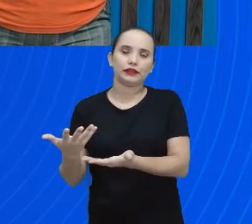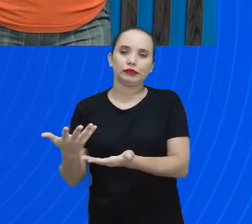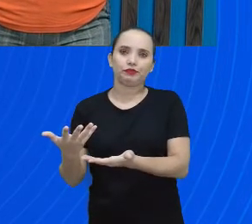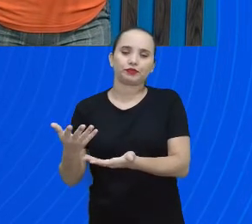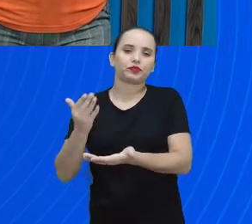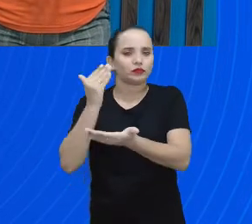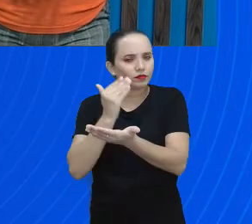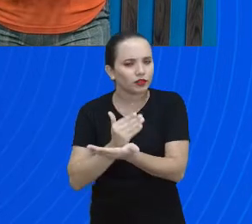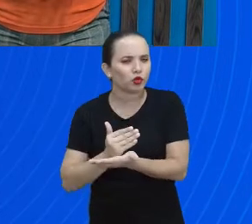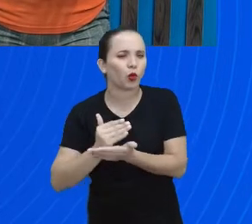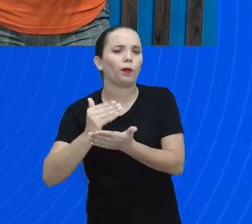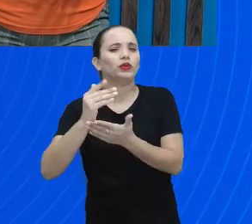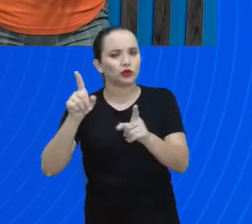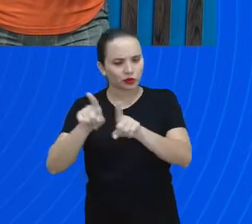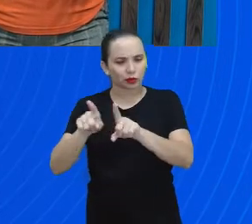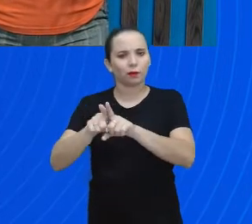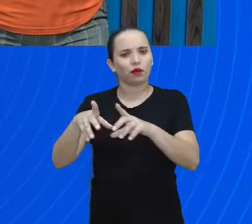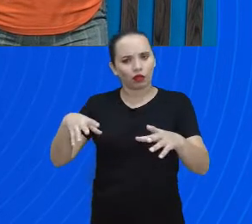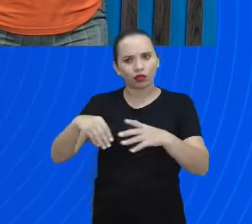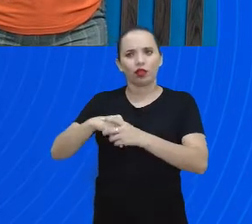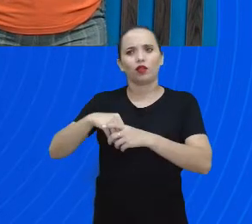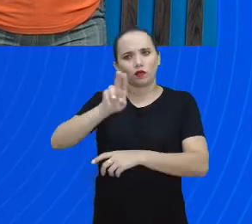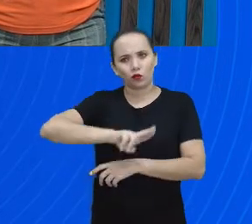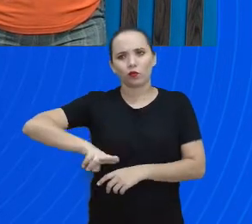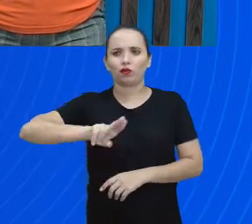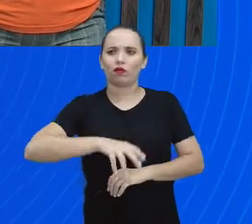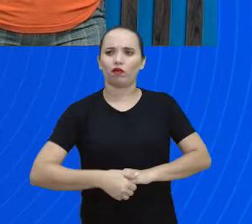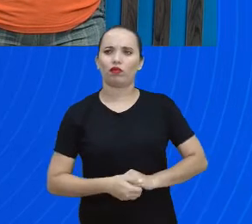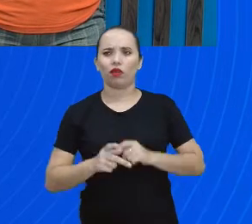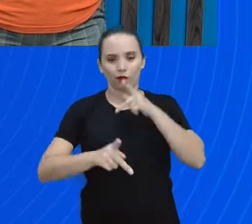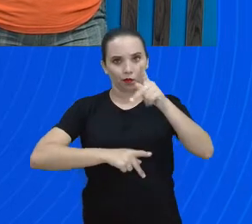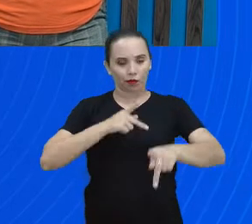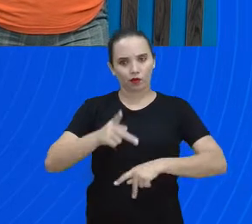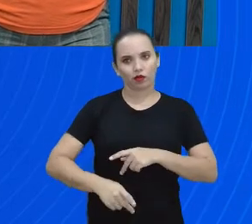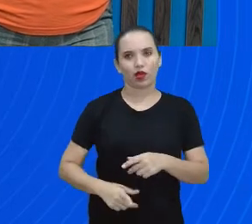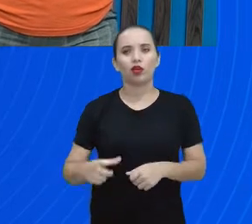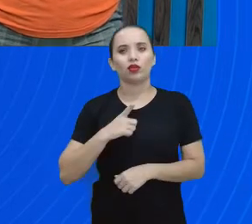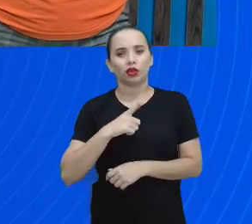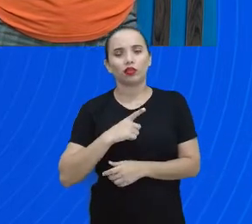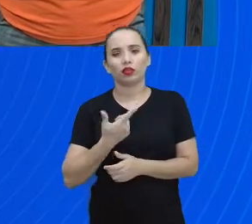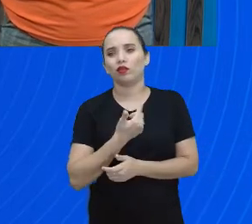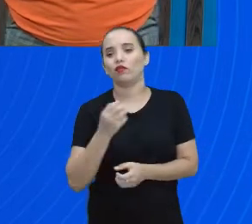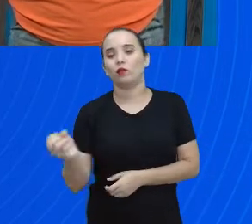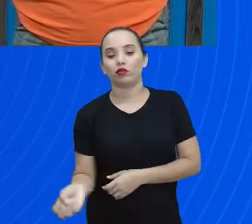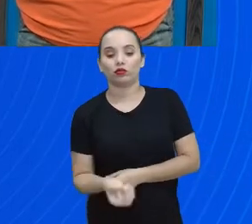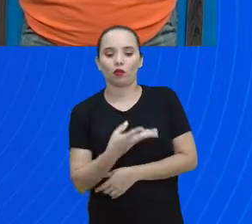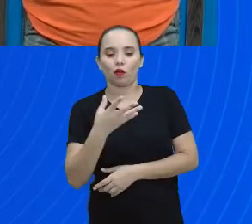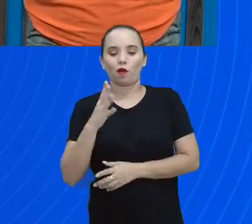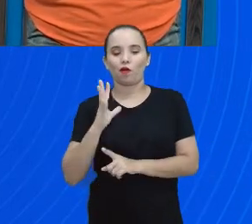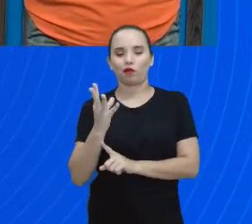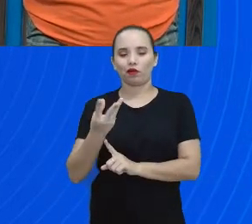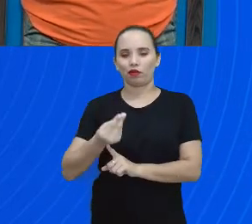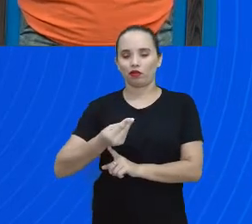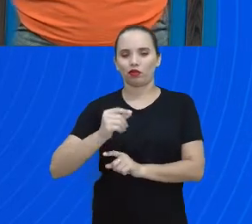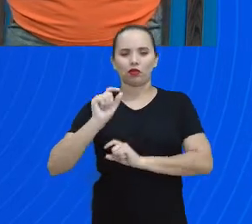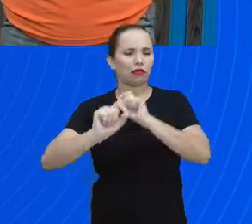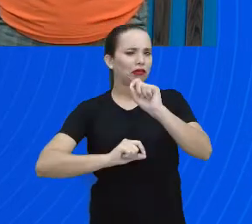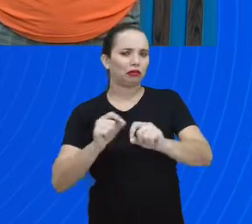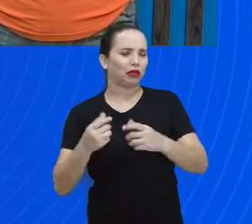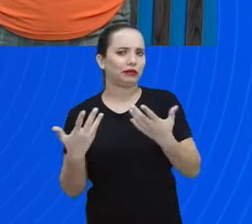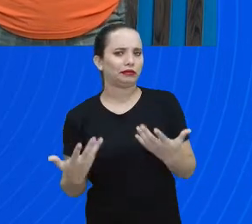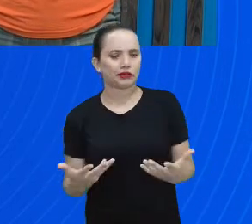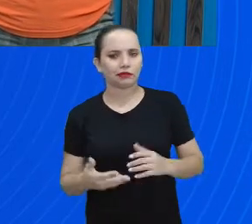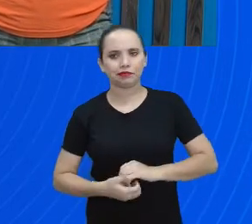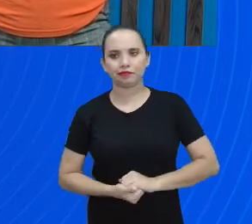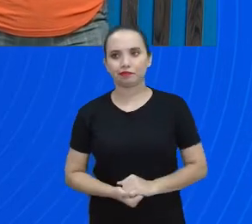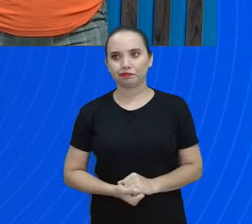beber nessa fonte das danças populares, né? E aí se produziu uma nova arte. O que era essa arte